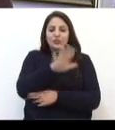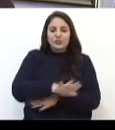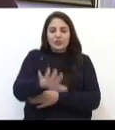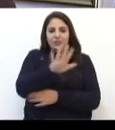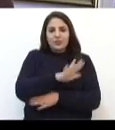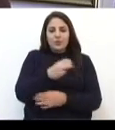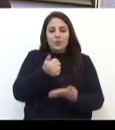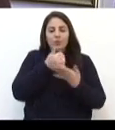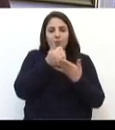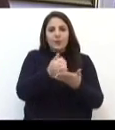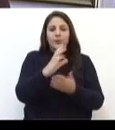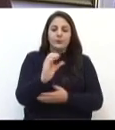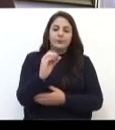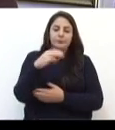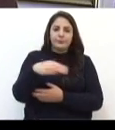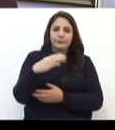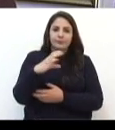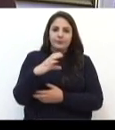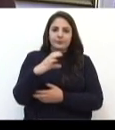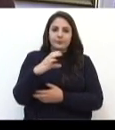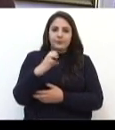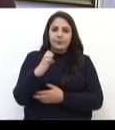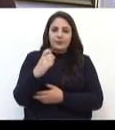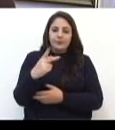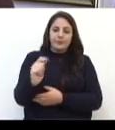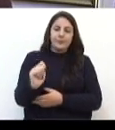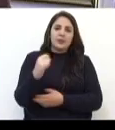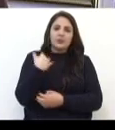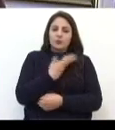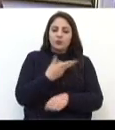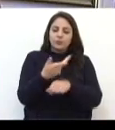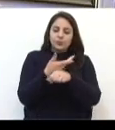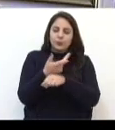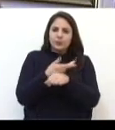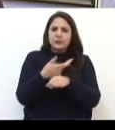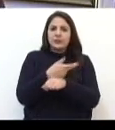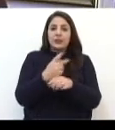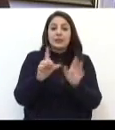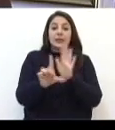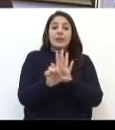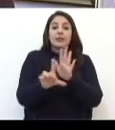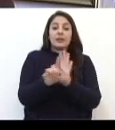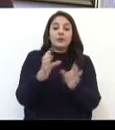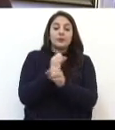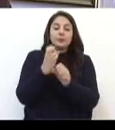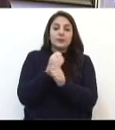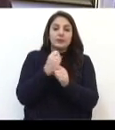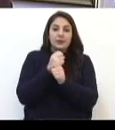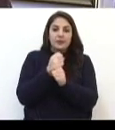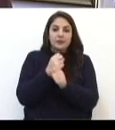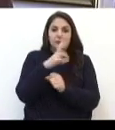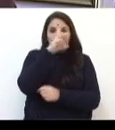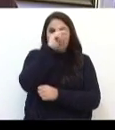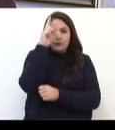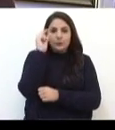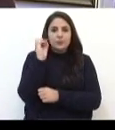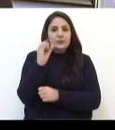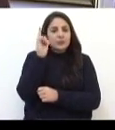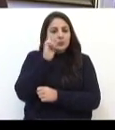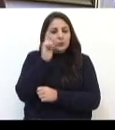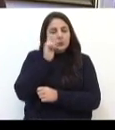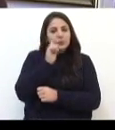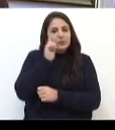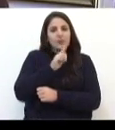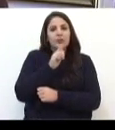geral, no apoio ao Concepro. Então, já buscaremos na próxima LOA, na Lei Orçamentária do Município, que alguma